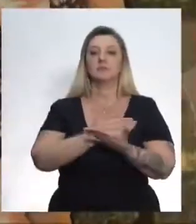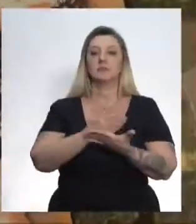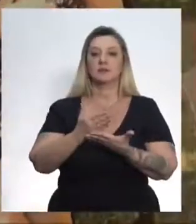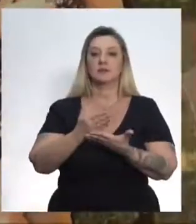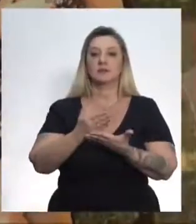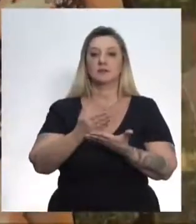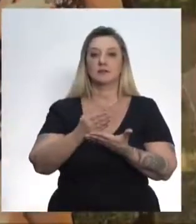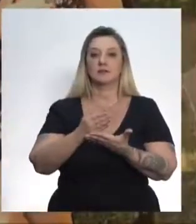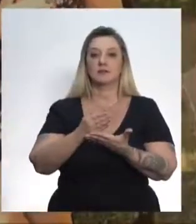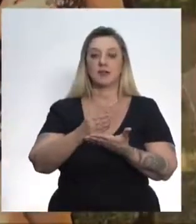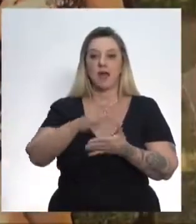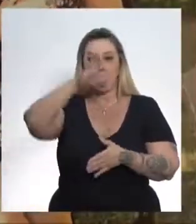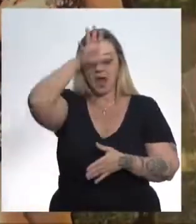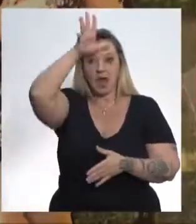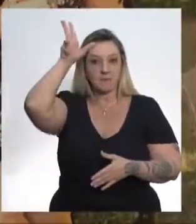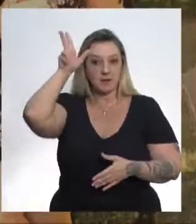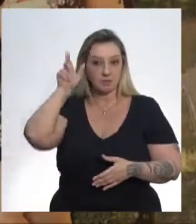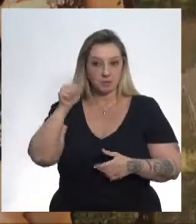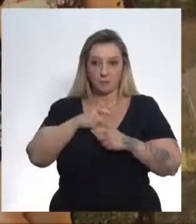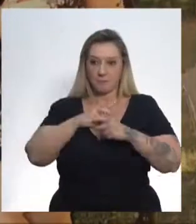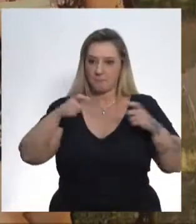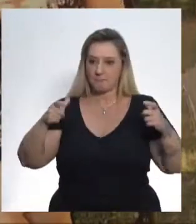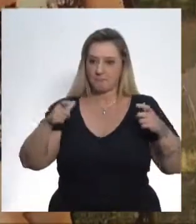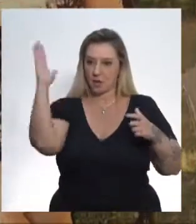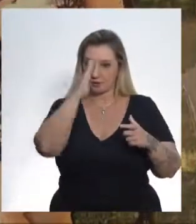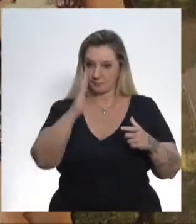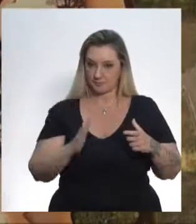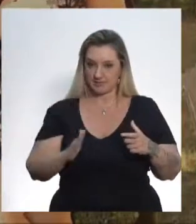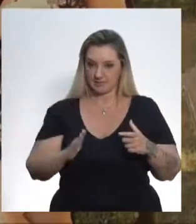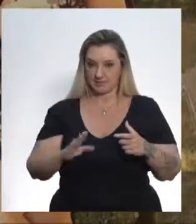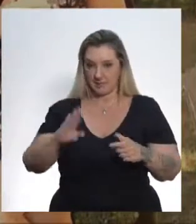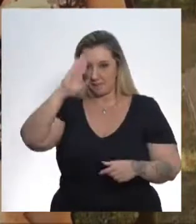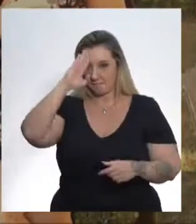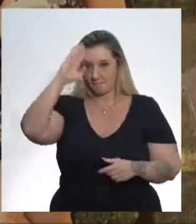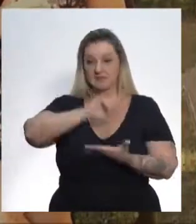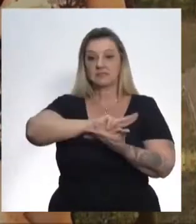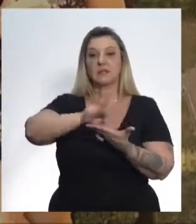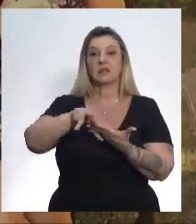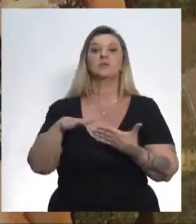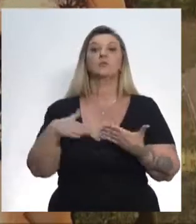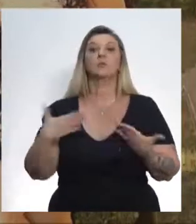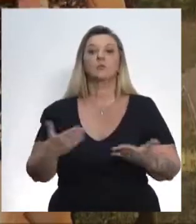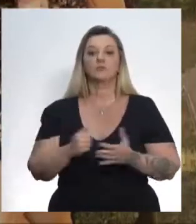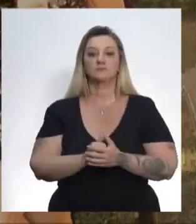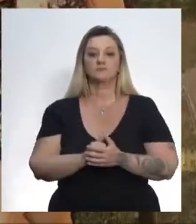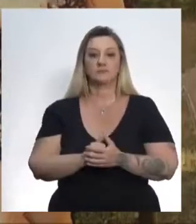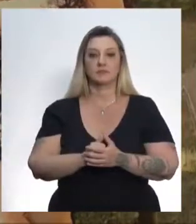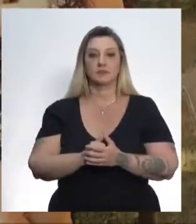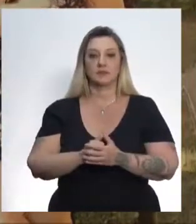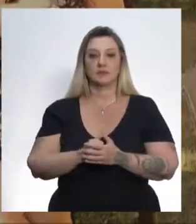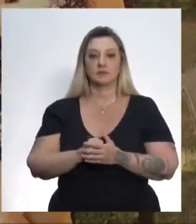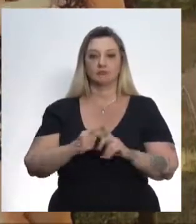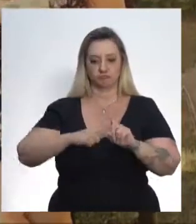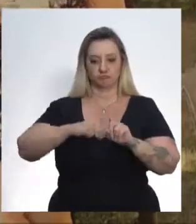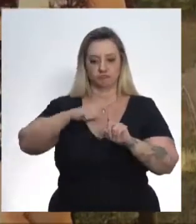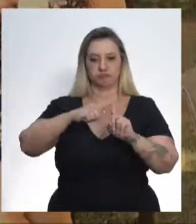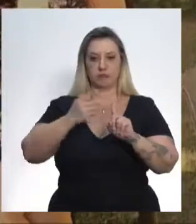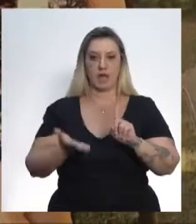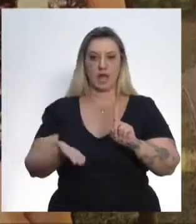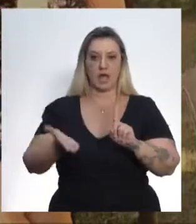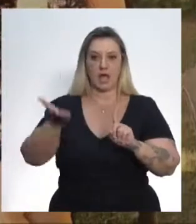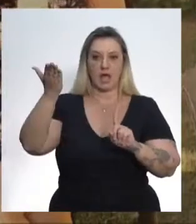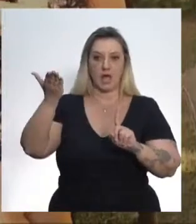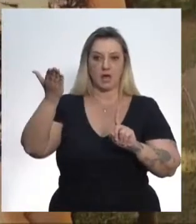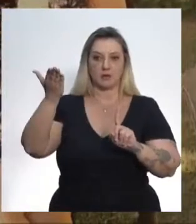bioma Amazônia, que é o maior do Brasil. Suas principais características são temperatura elevada e